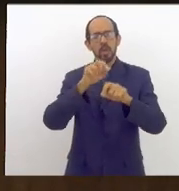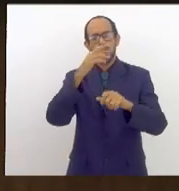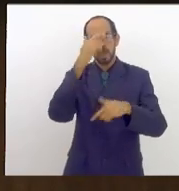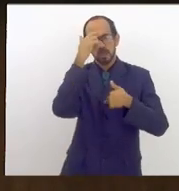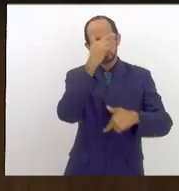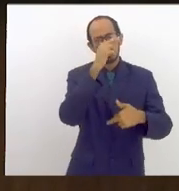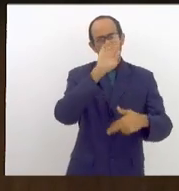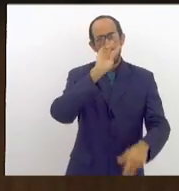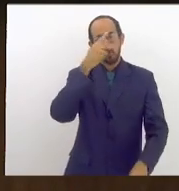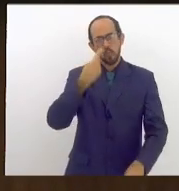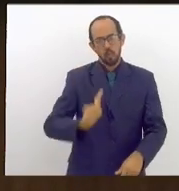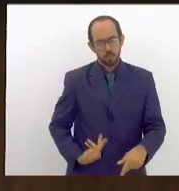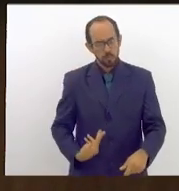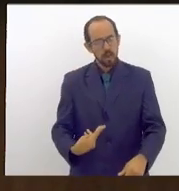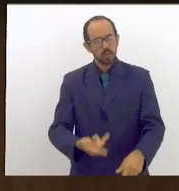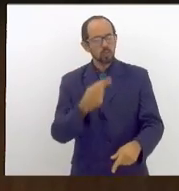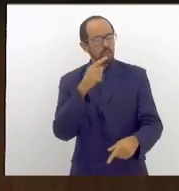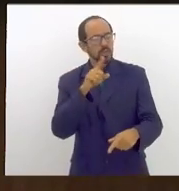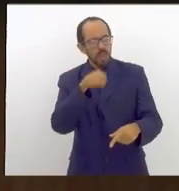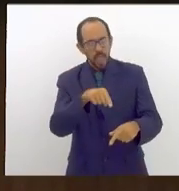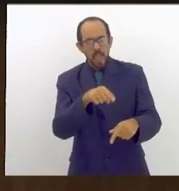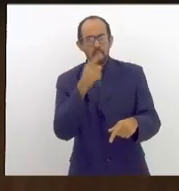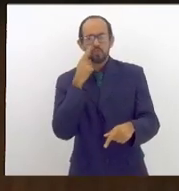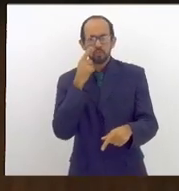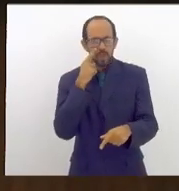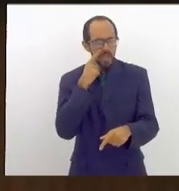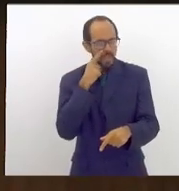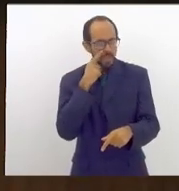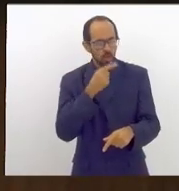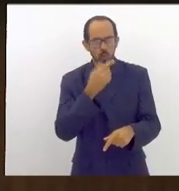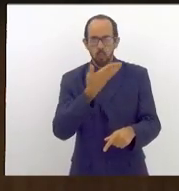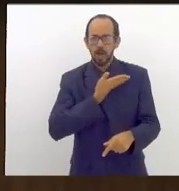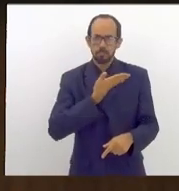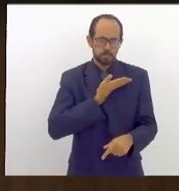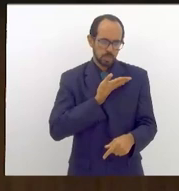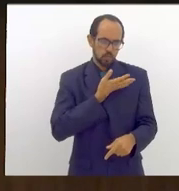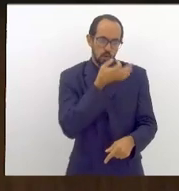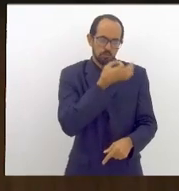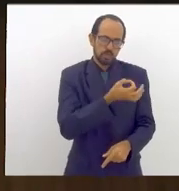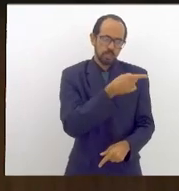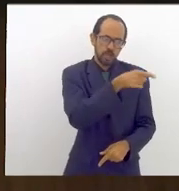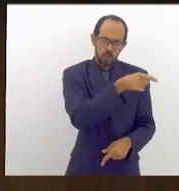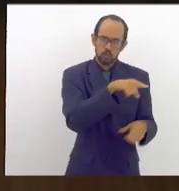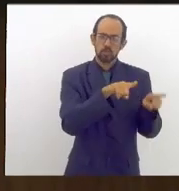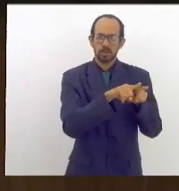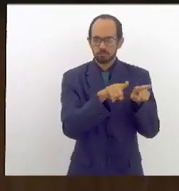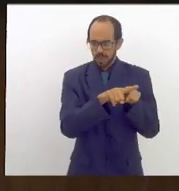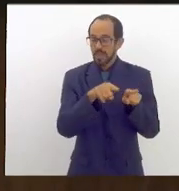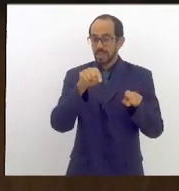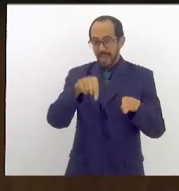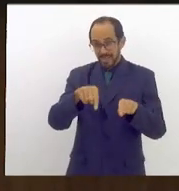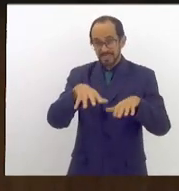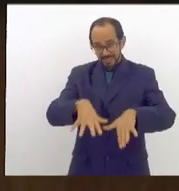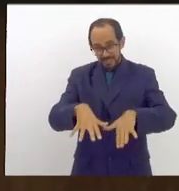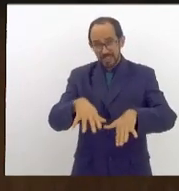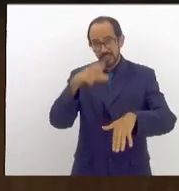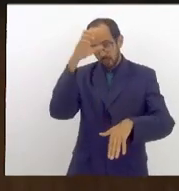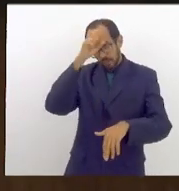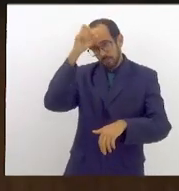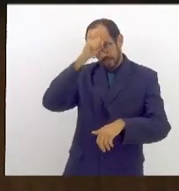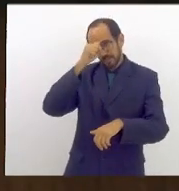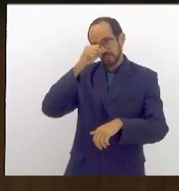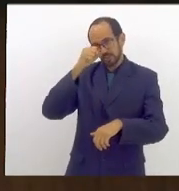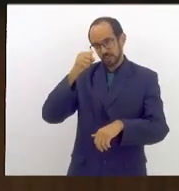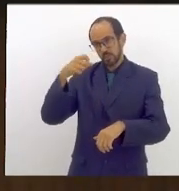olhar o seu lado e olhar o lado do seu amigo e foi isso que eu aprendi aqui nesta casa com seu você não sou o nosso Presidente amigo